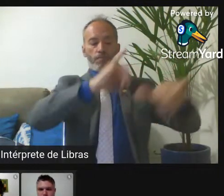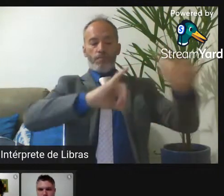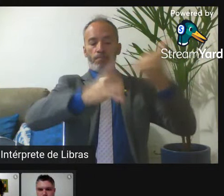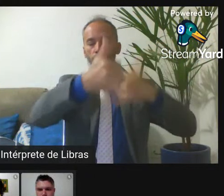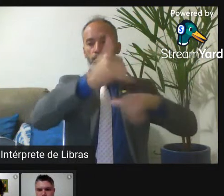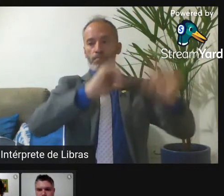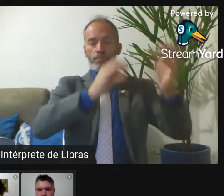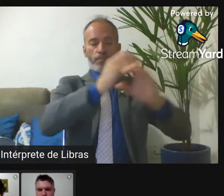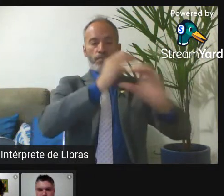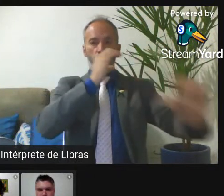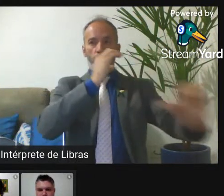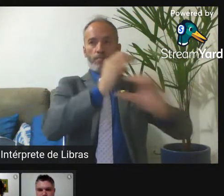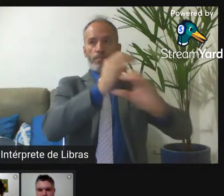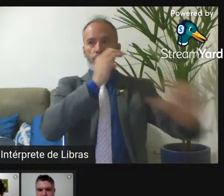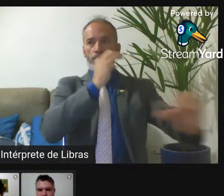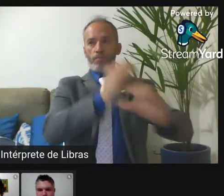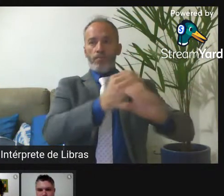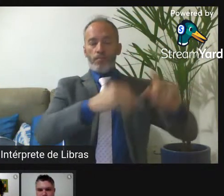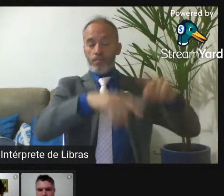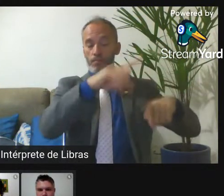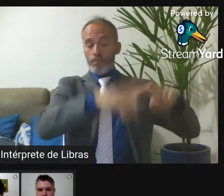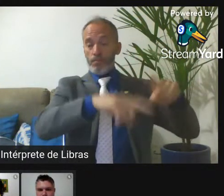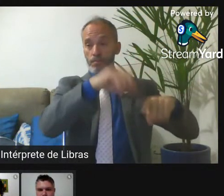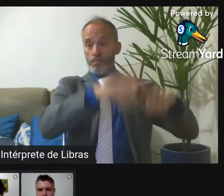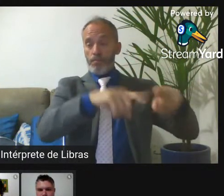e Engenharia de Materiais.